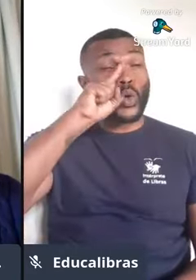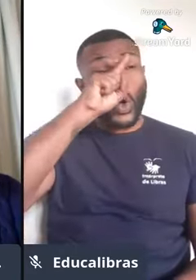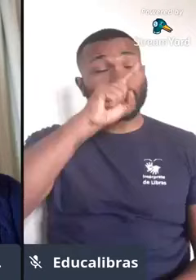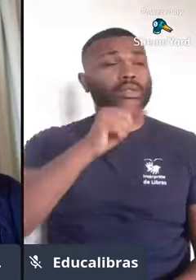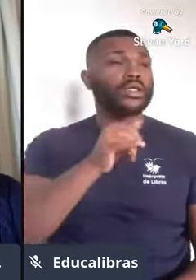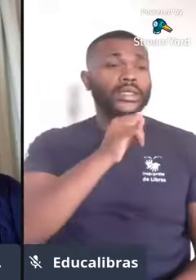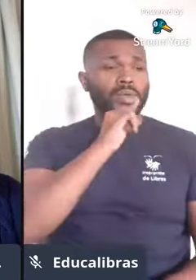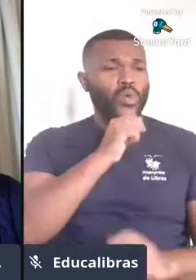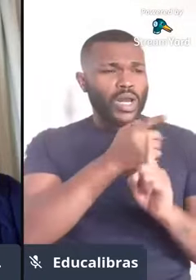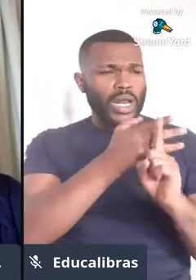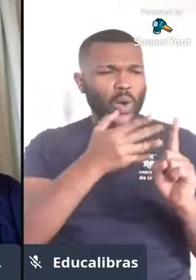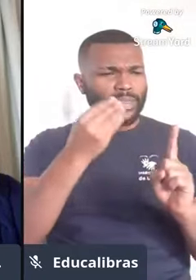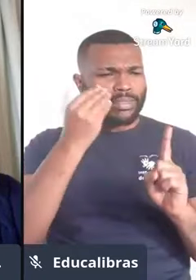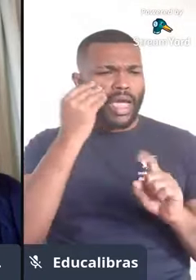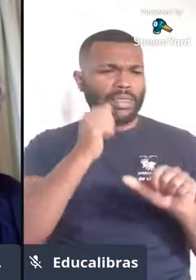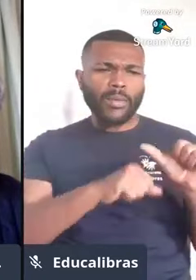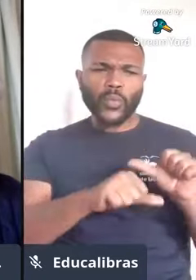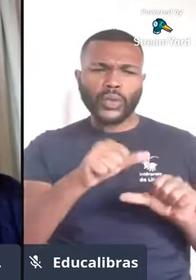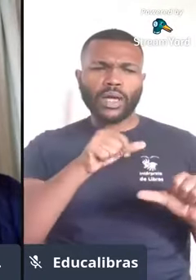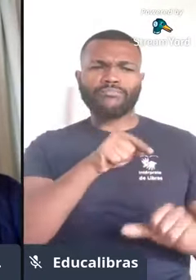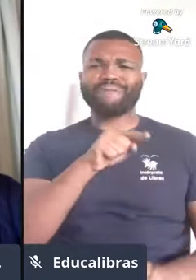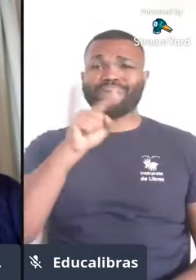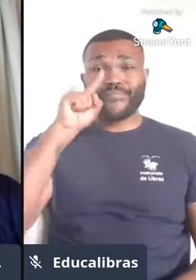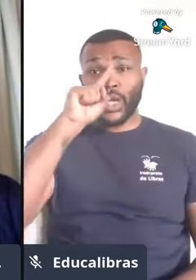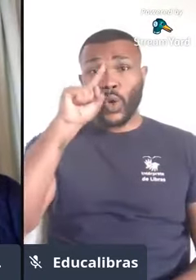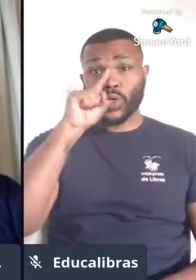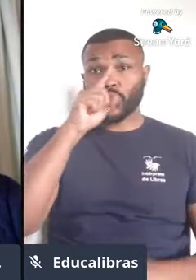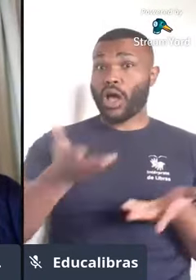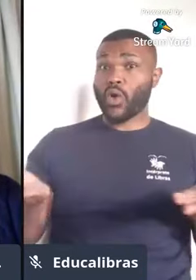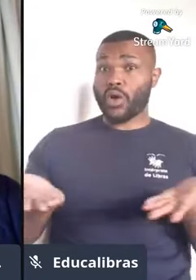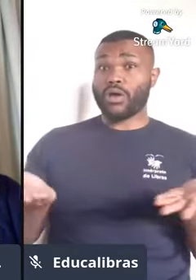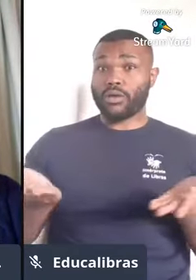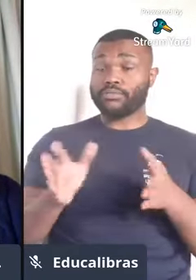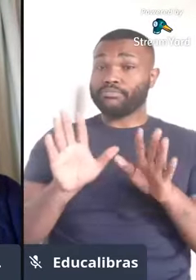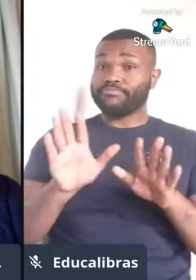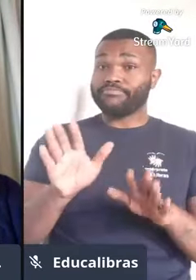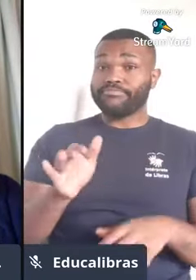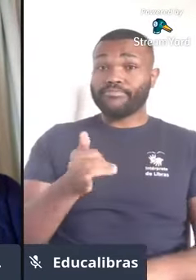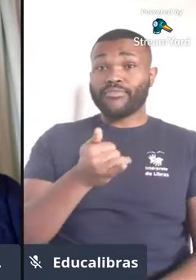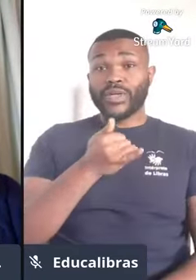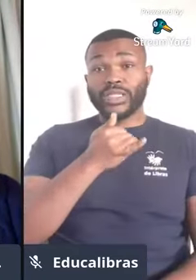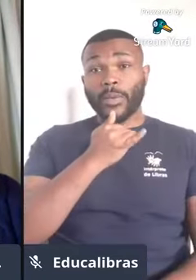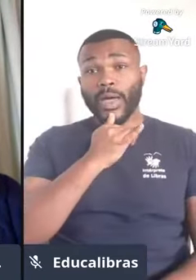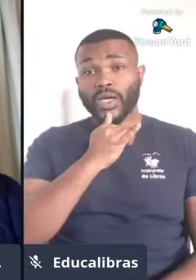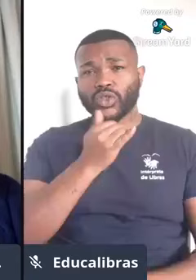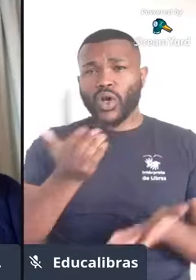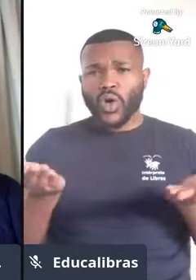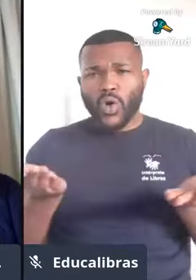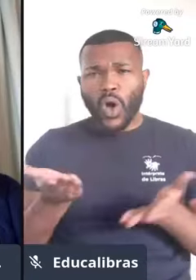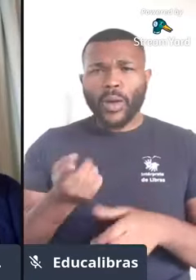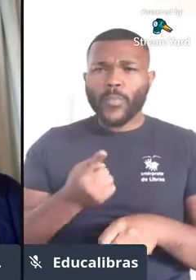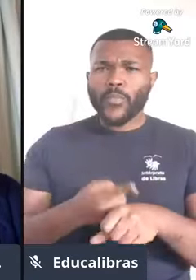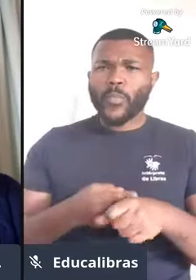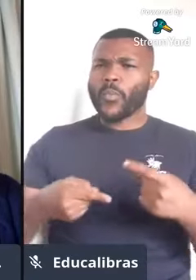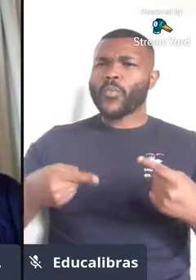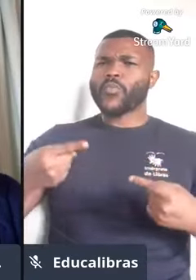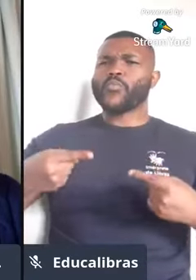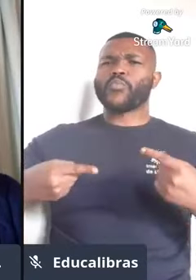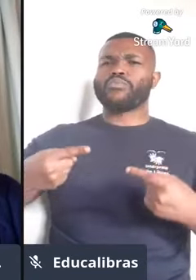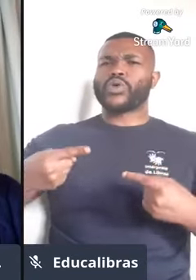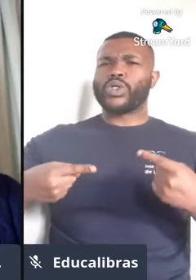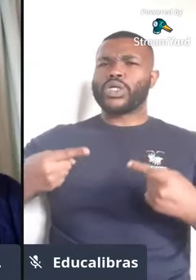de cotas. Nós, na minha avaliação, infelizmente, não vivemos um momento político que